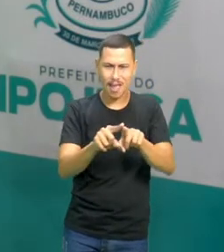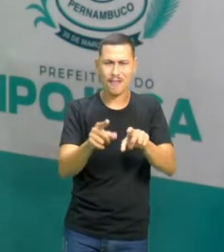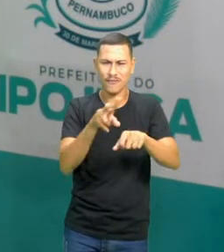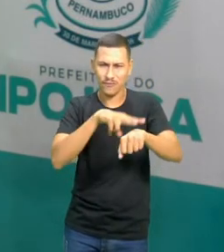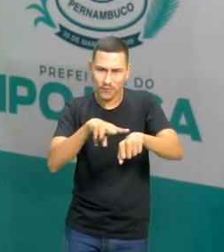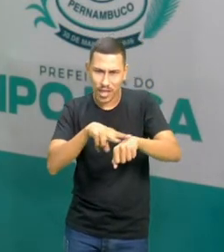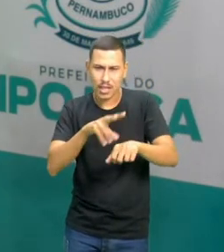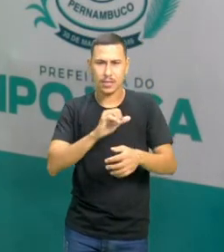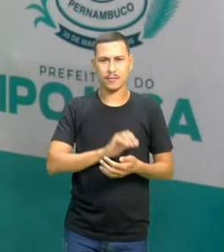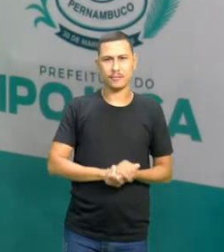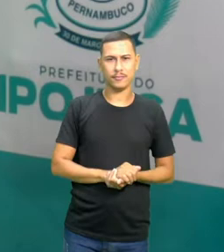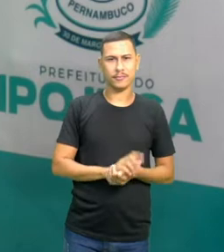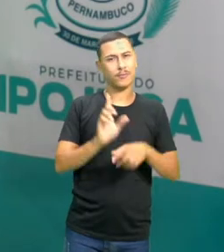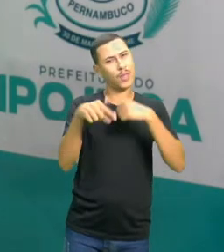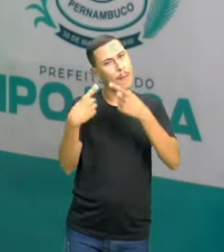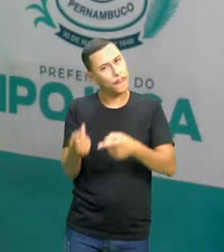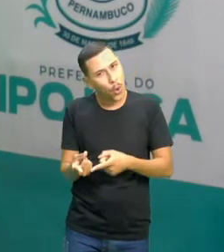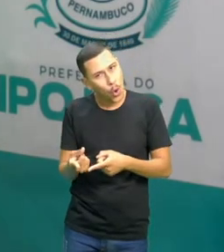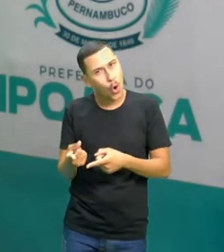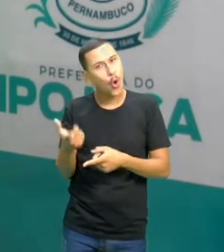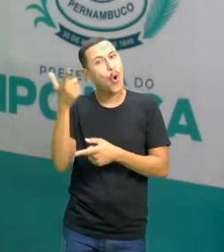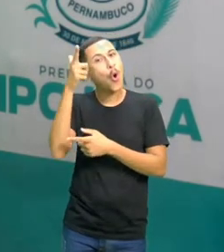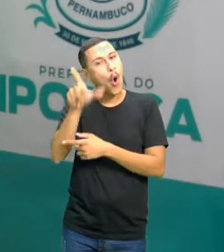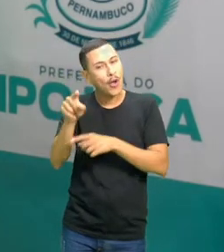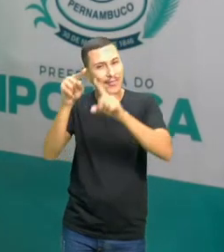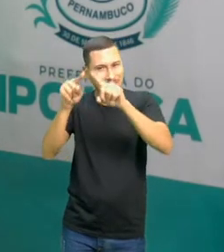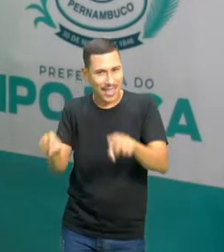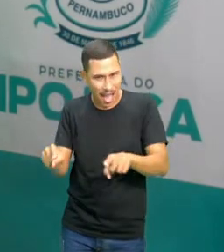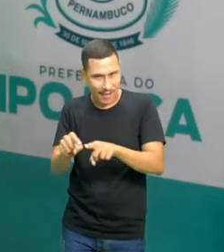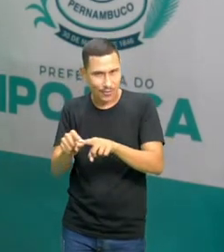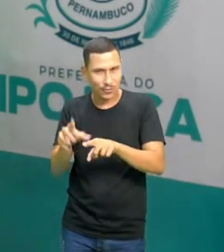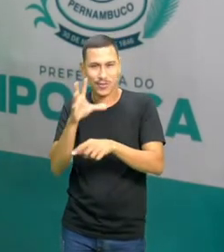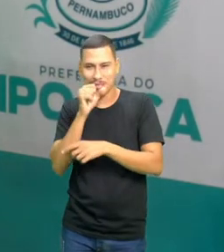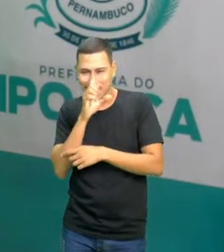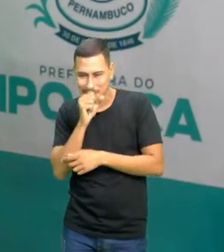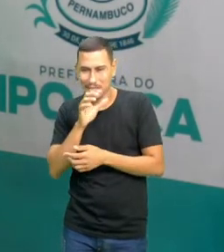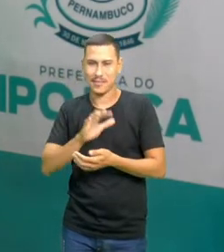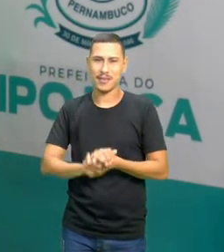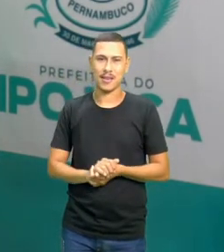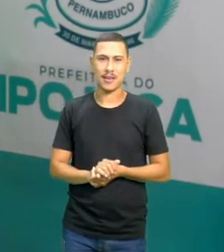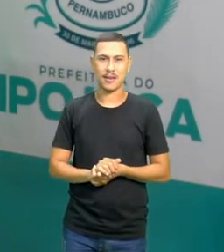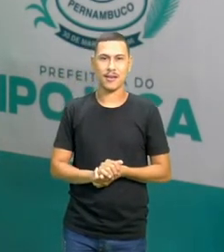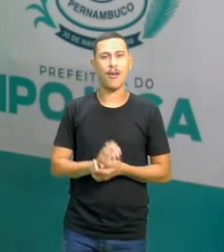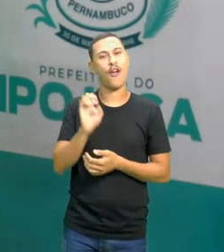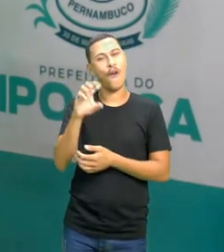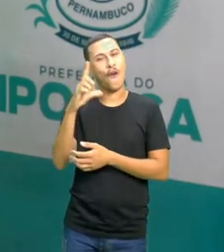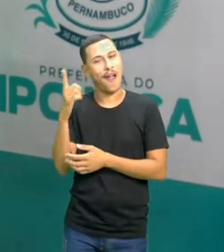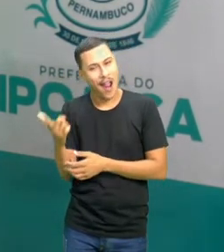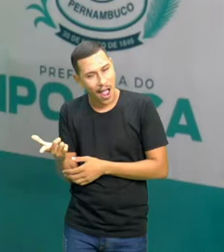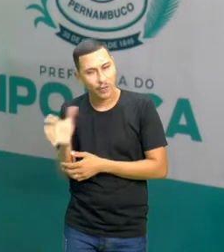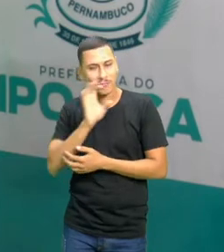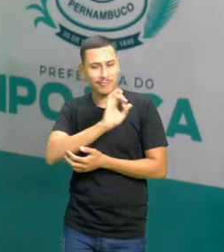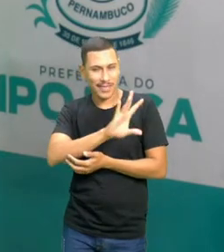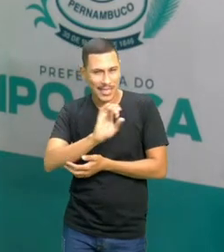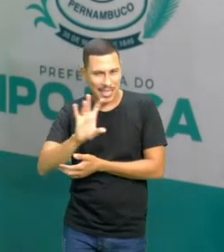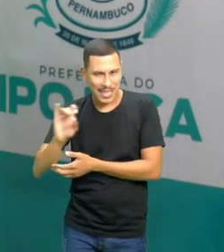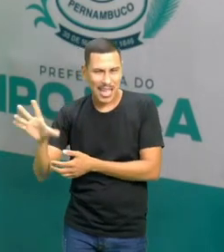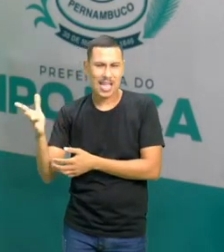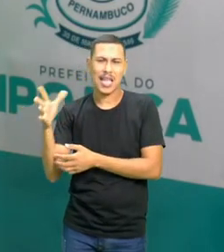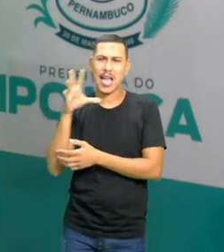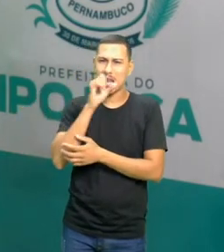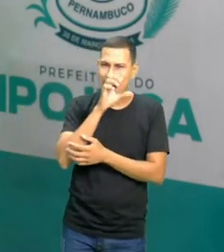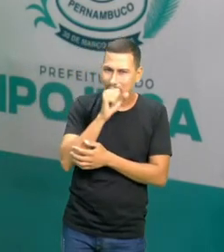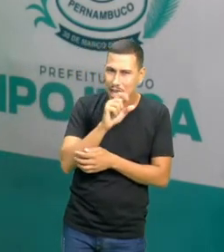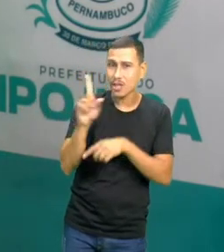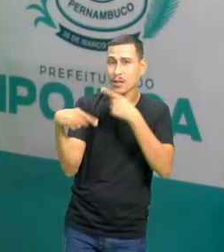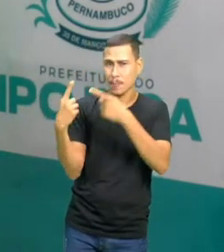verdes. Depois vem outro triângulo laranja. Logo, para cada um laranja, vem